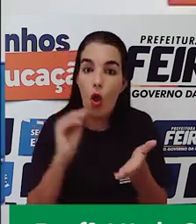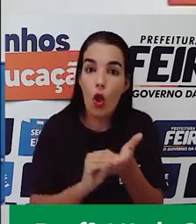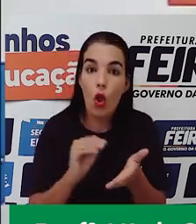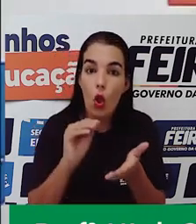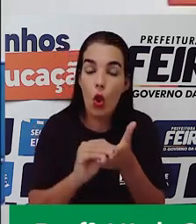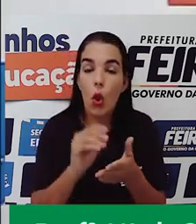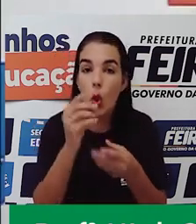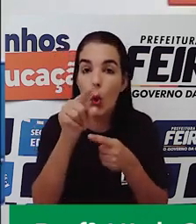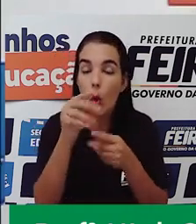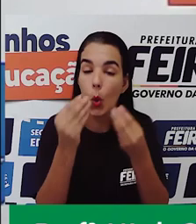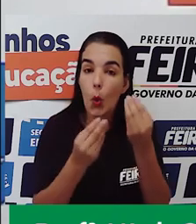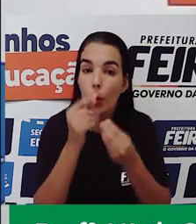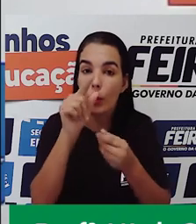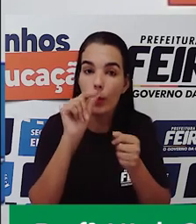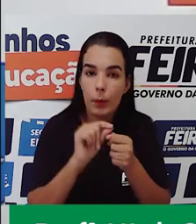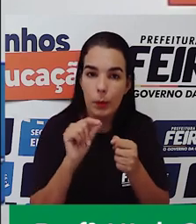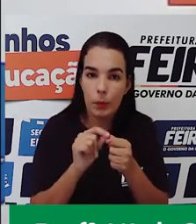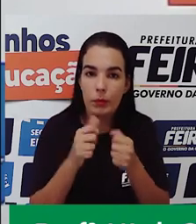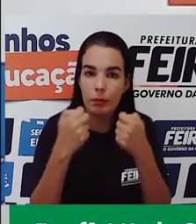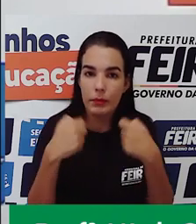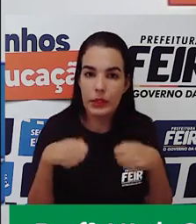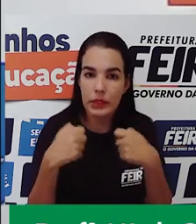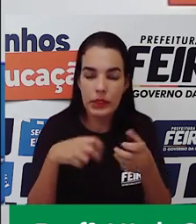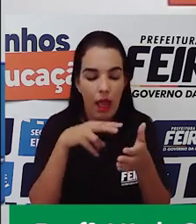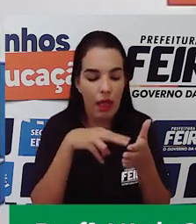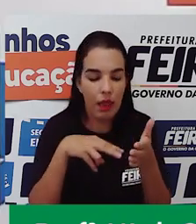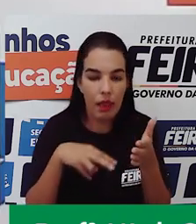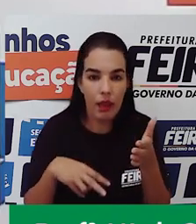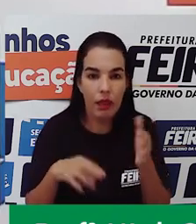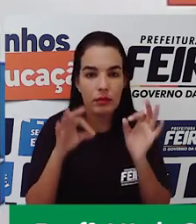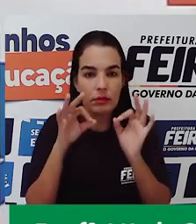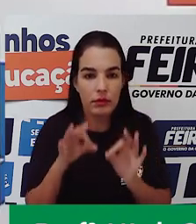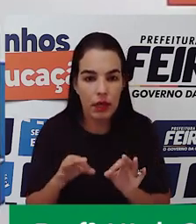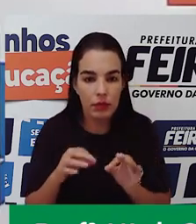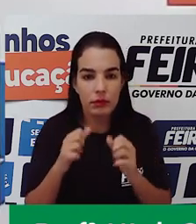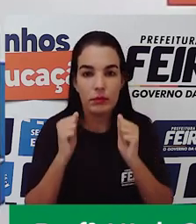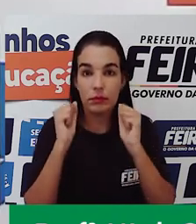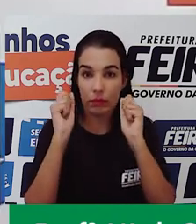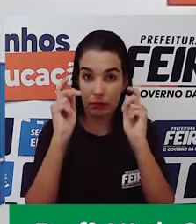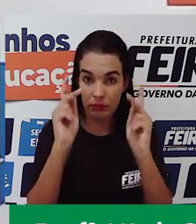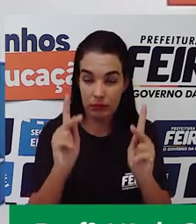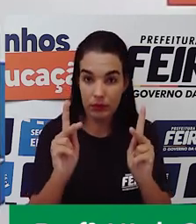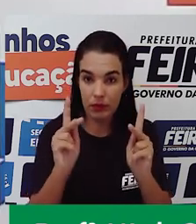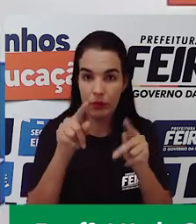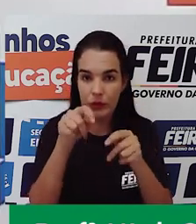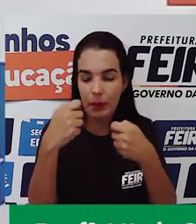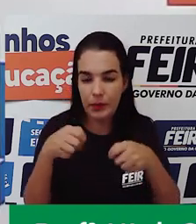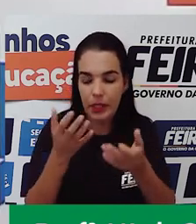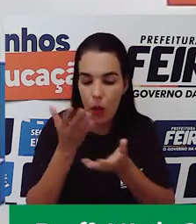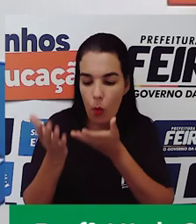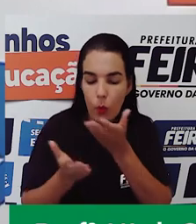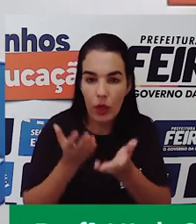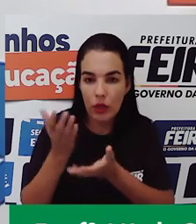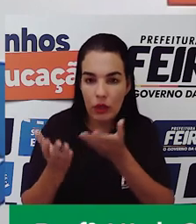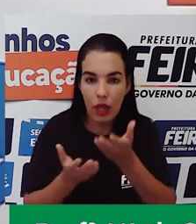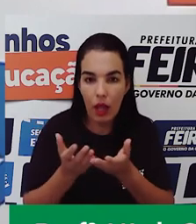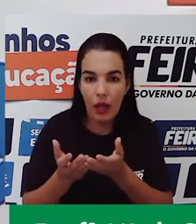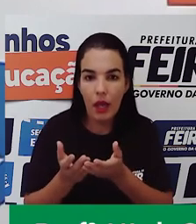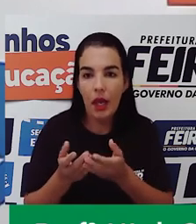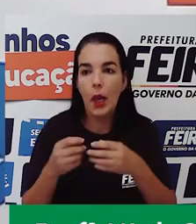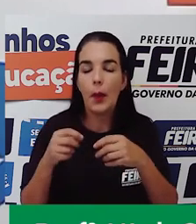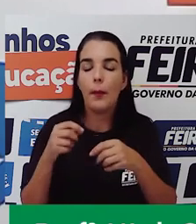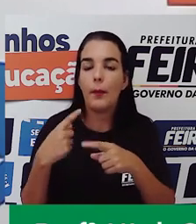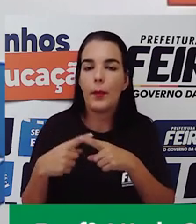para vocês, certo? Leia direitinho, realize essa atividade, cuide desse material que ele deverá ser entregue à escola